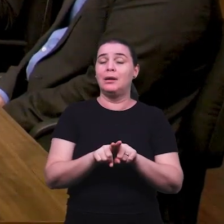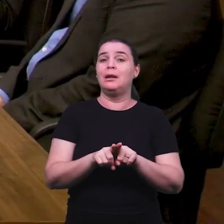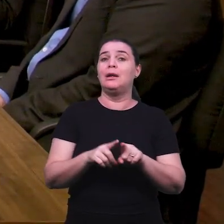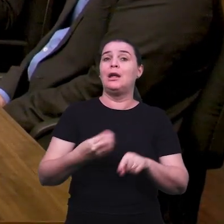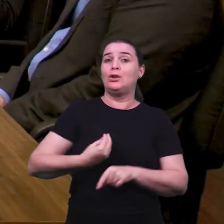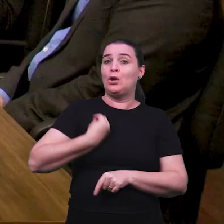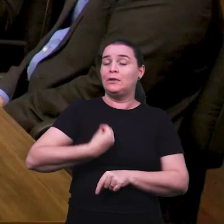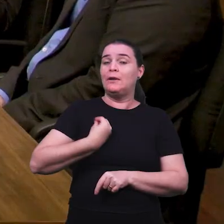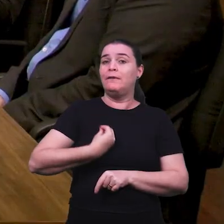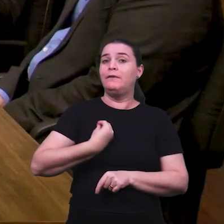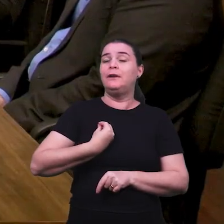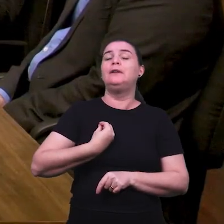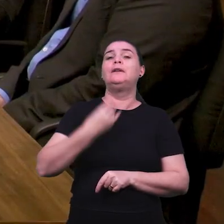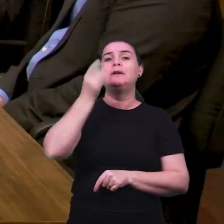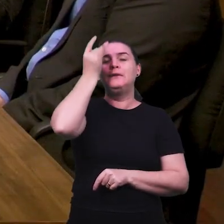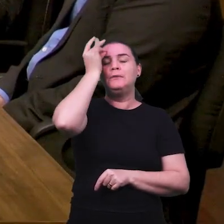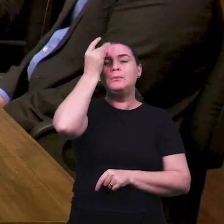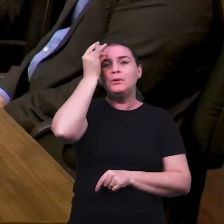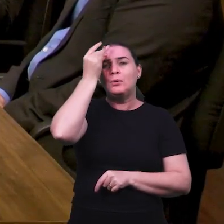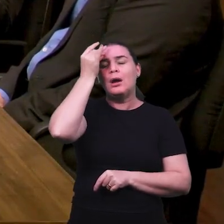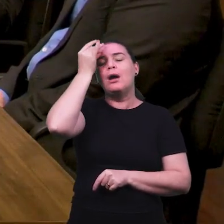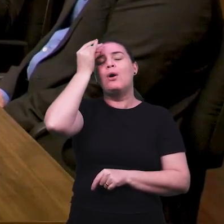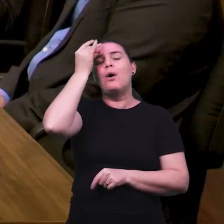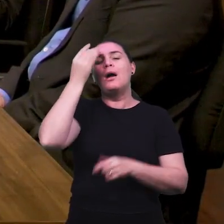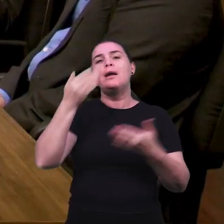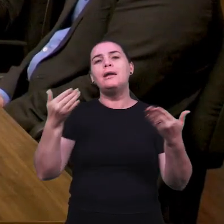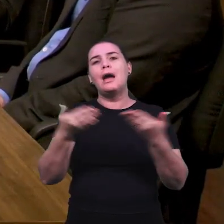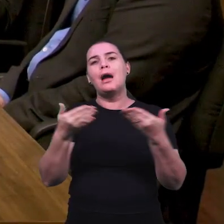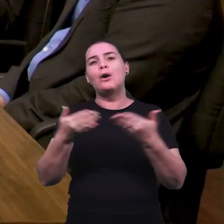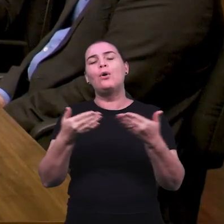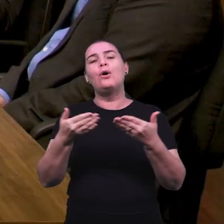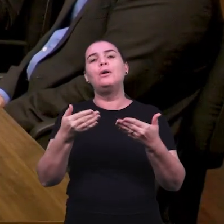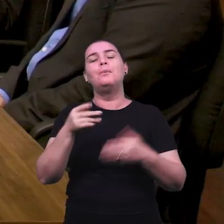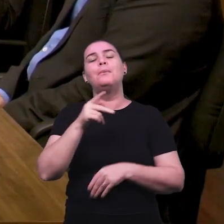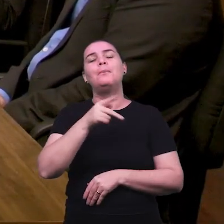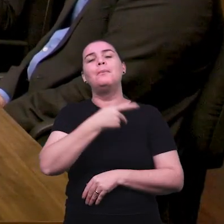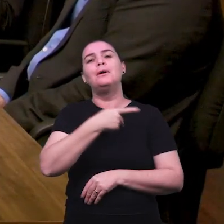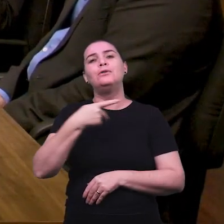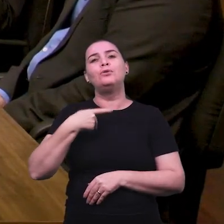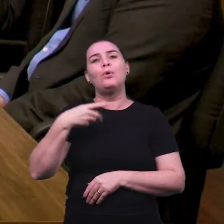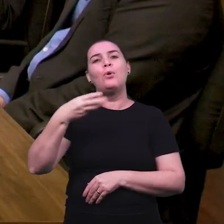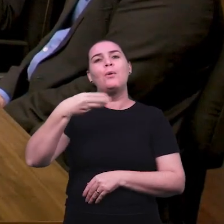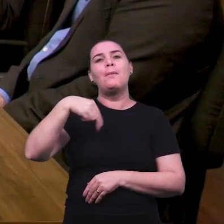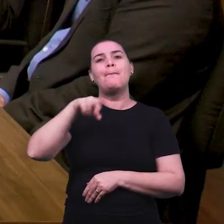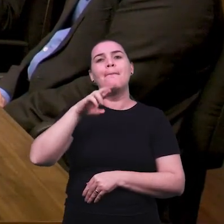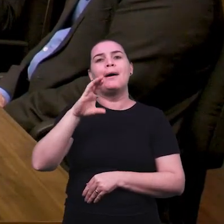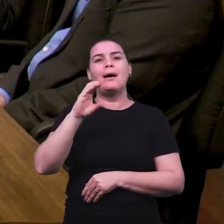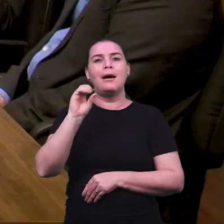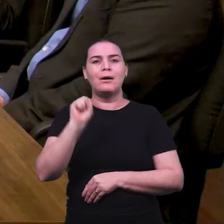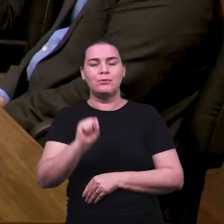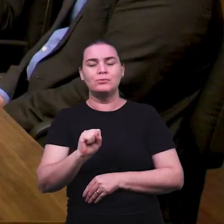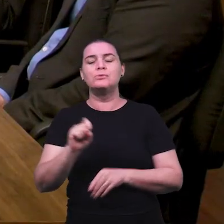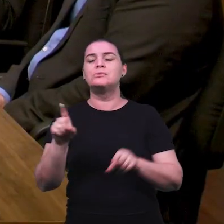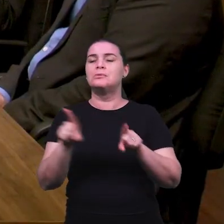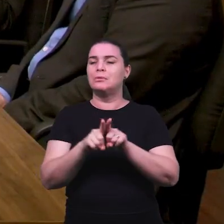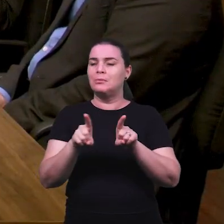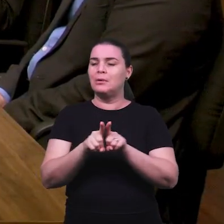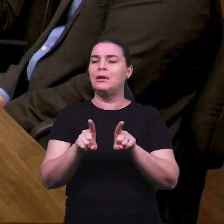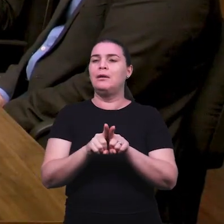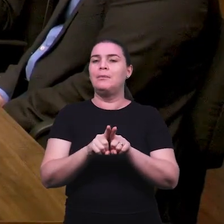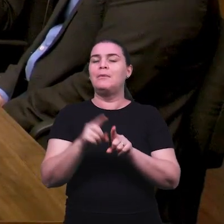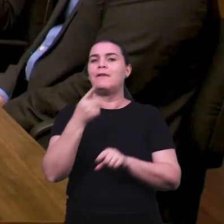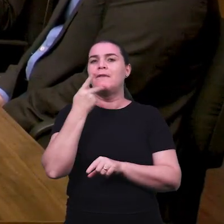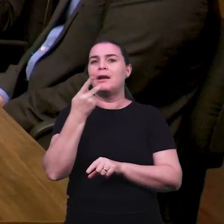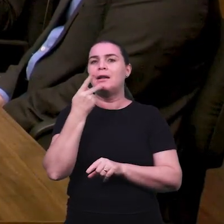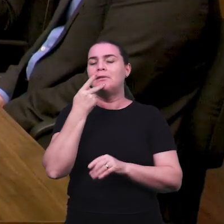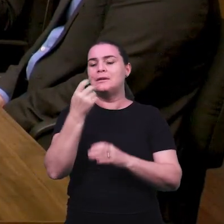nossa vida espiritual, né? E é que eu queria chamar aqui o pastor Saúde, Marcos Saúde, para falar desse aspecto,